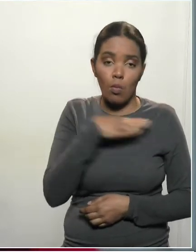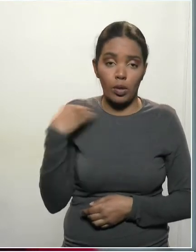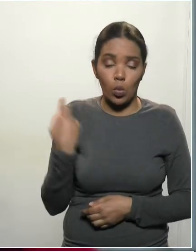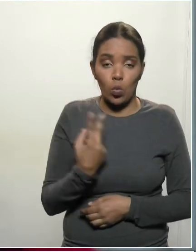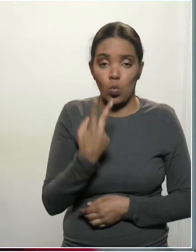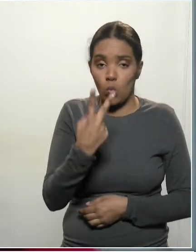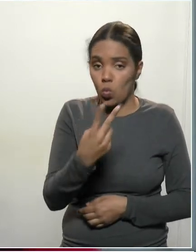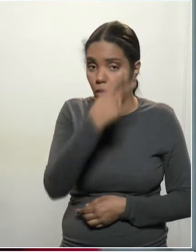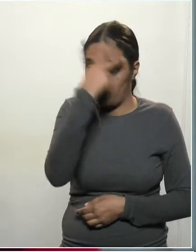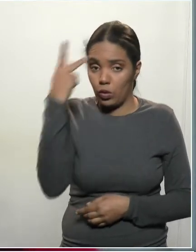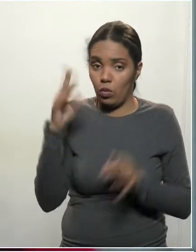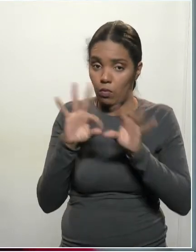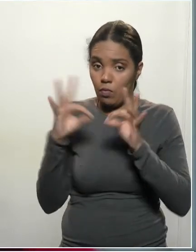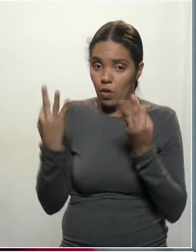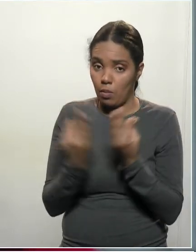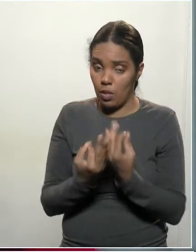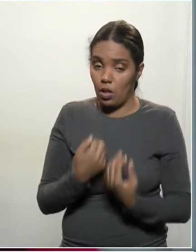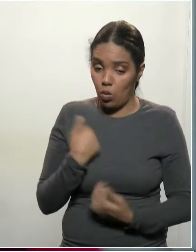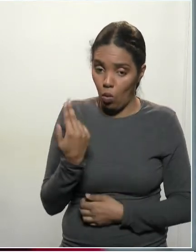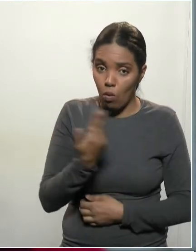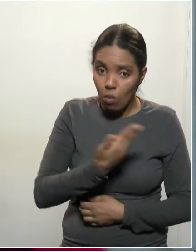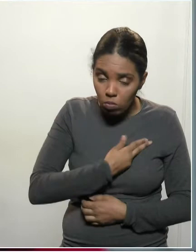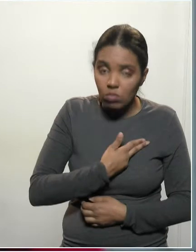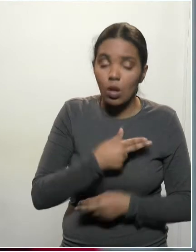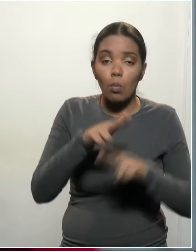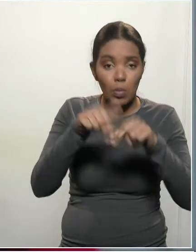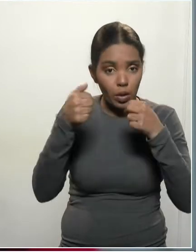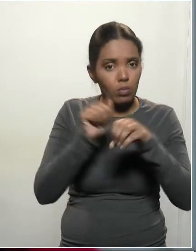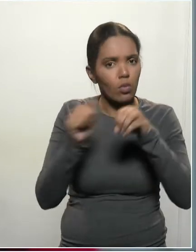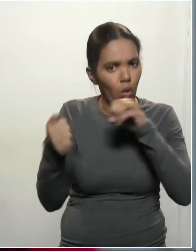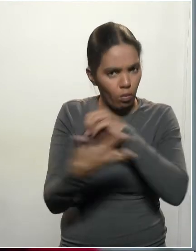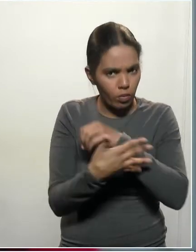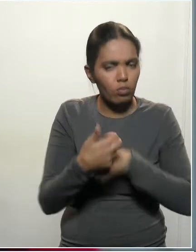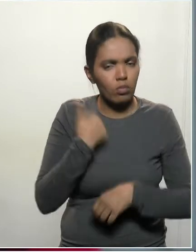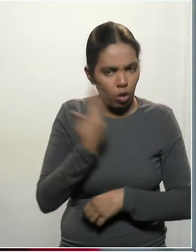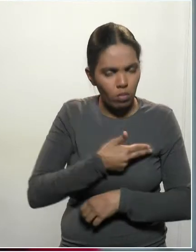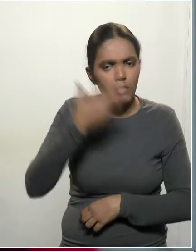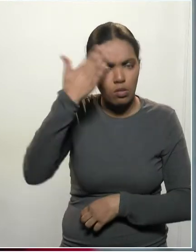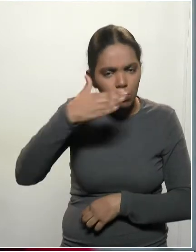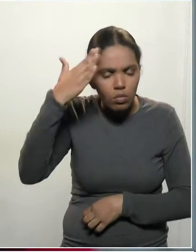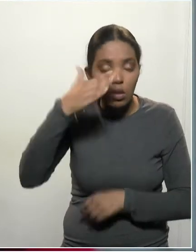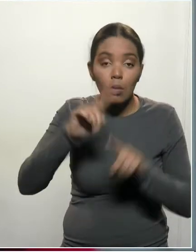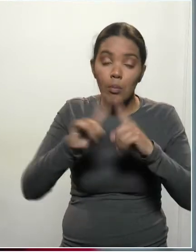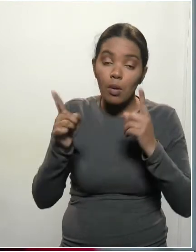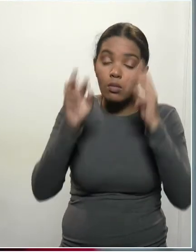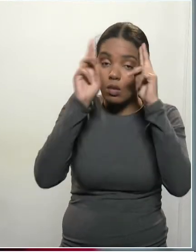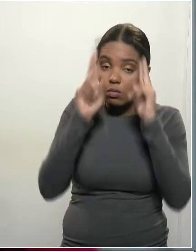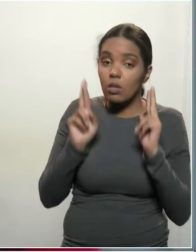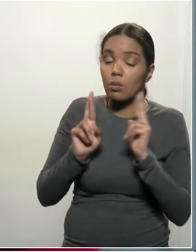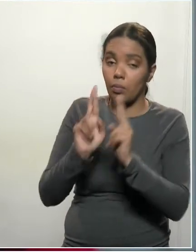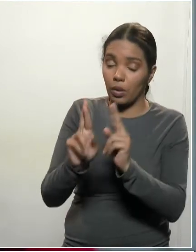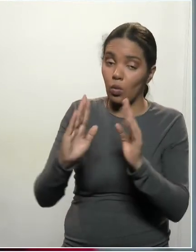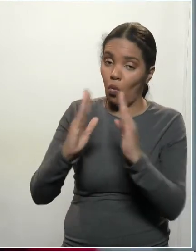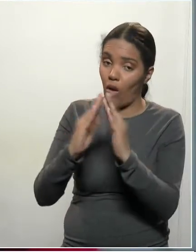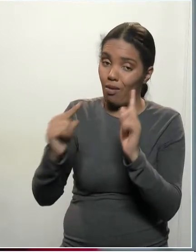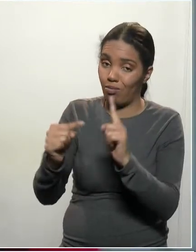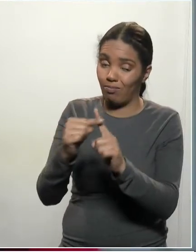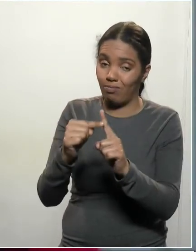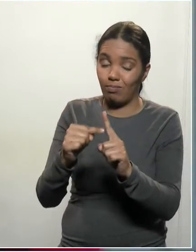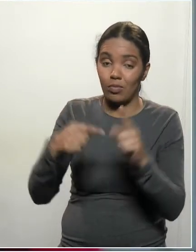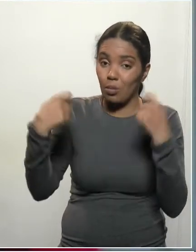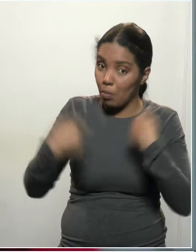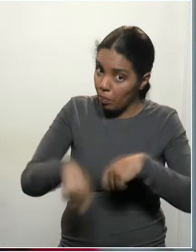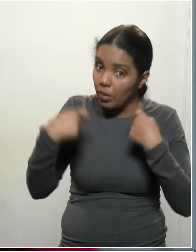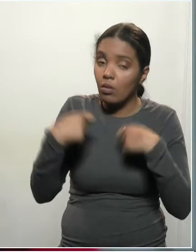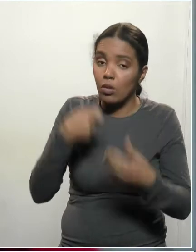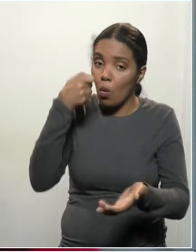nossos pela Covid. Entendemos tudo isso, mas acho que o respeito à nossa instituição é uma